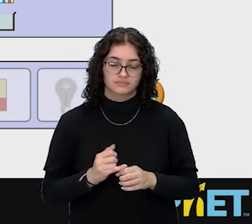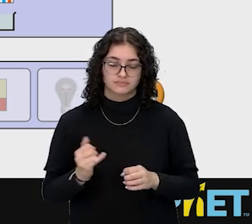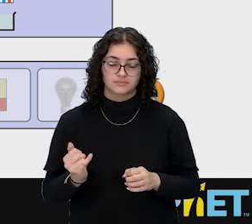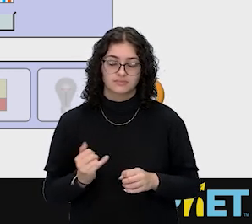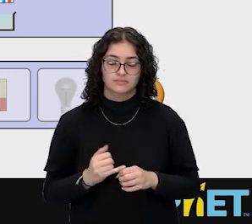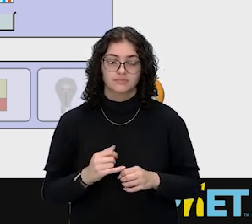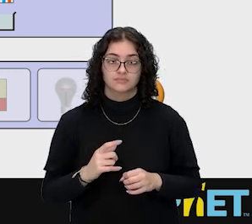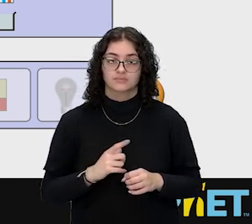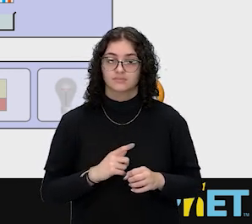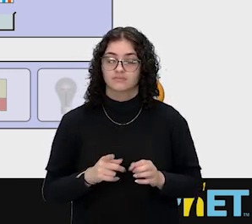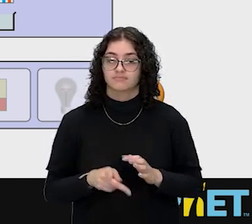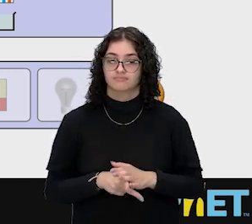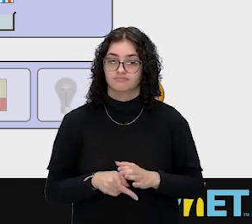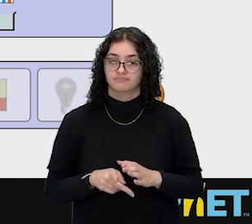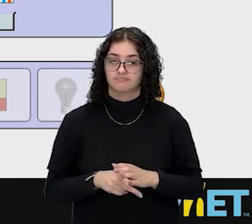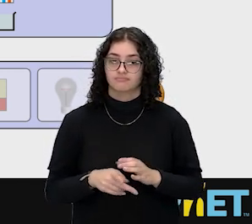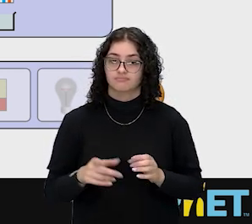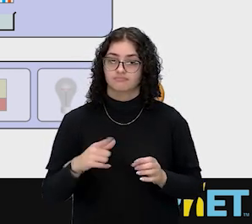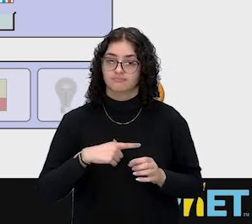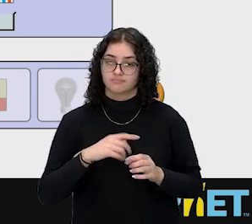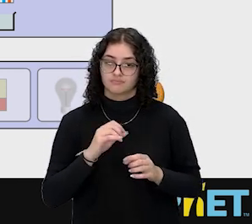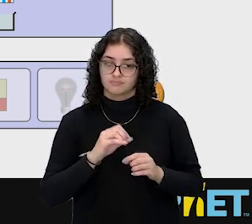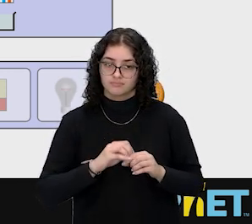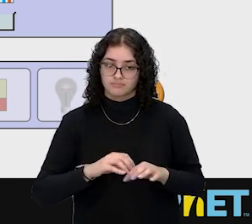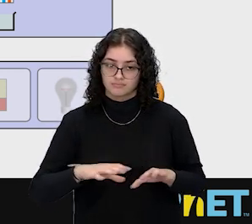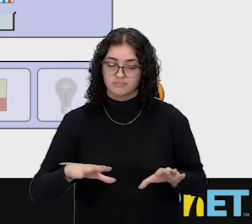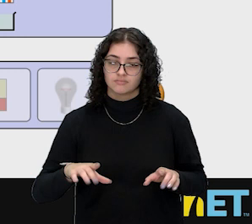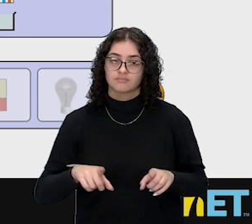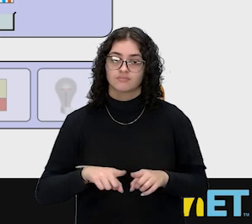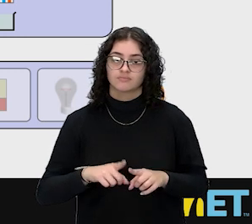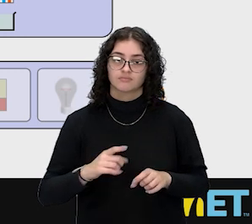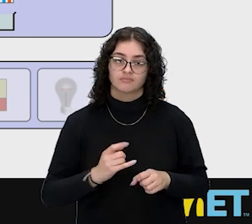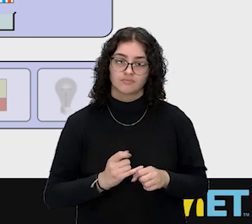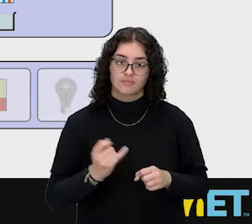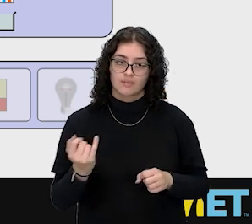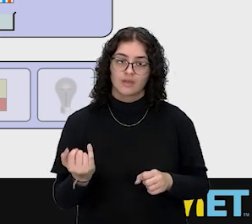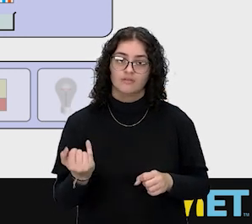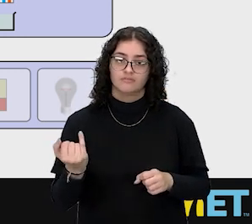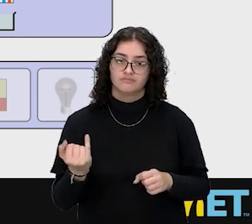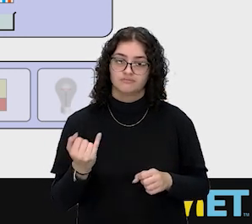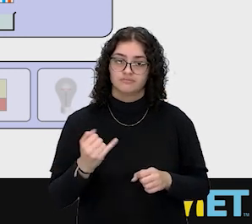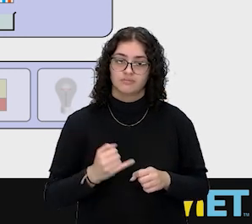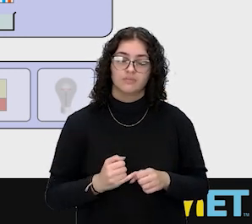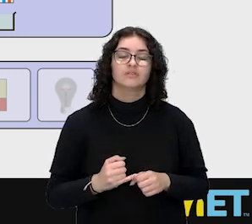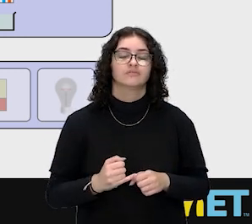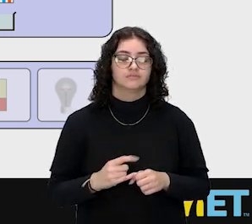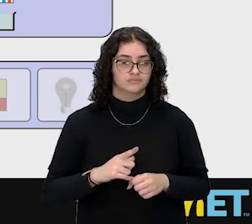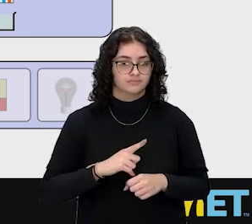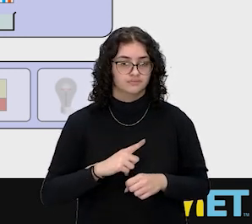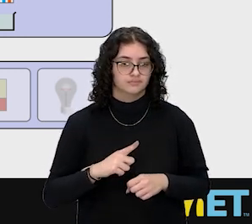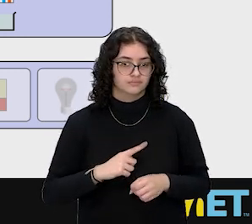processo de dissociação, liberando o cátion M+, que é o metal, e o ânion